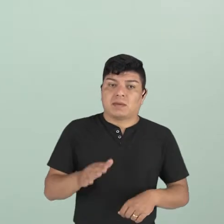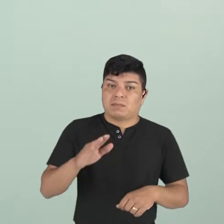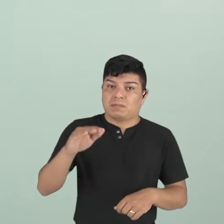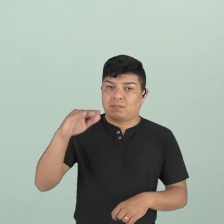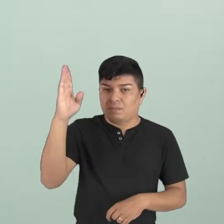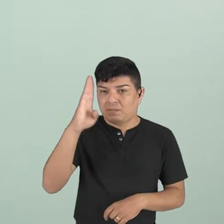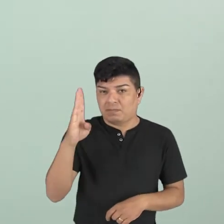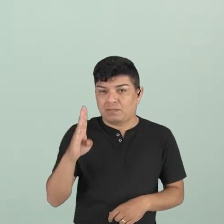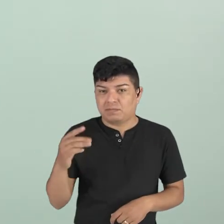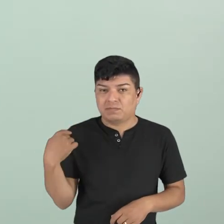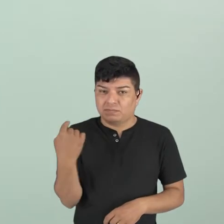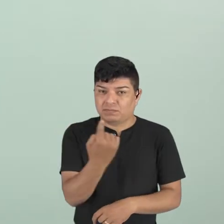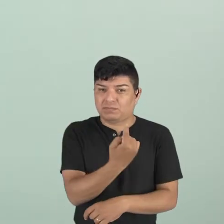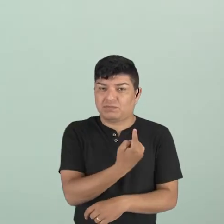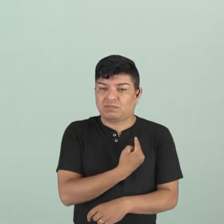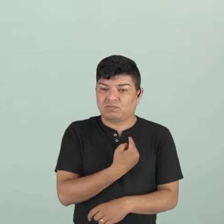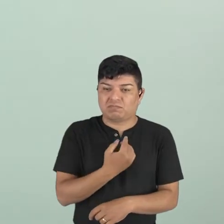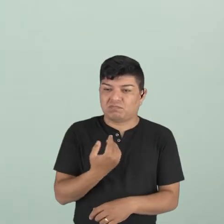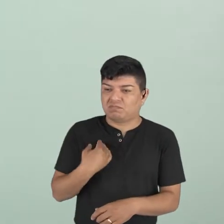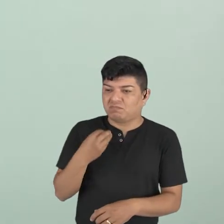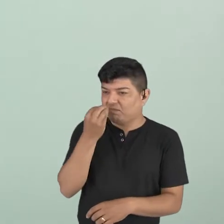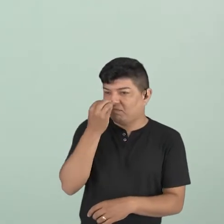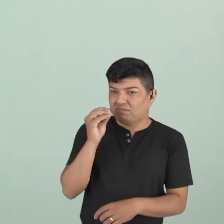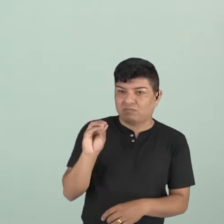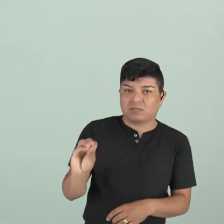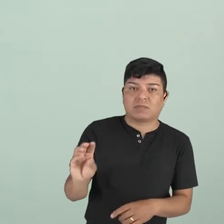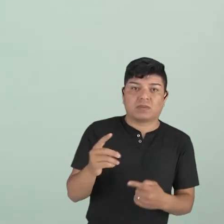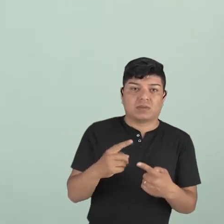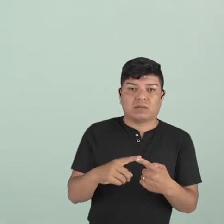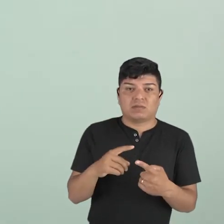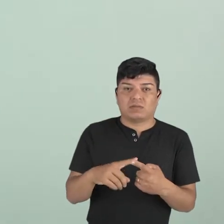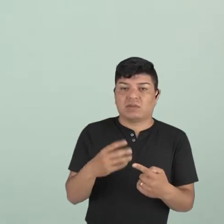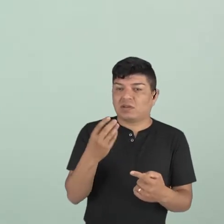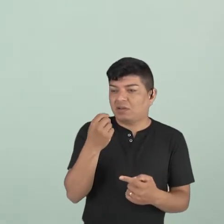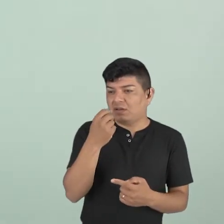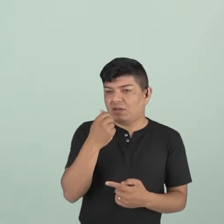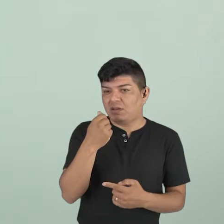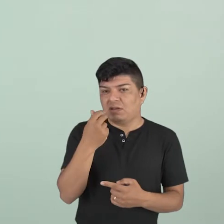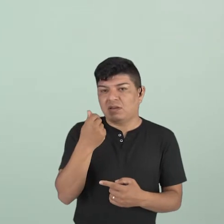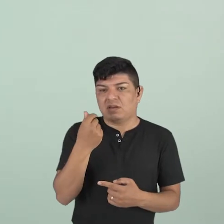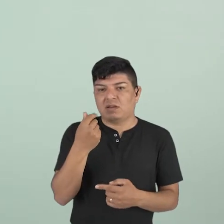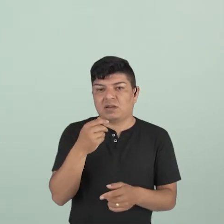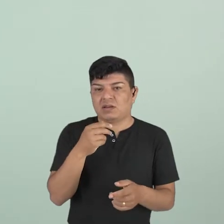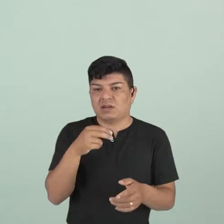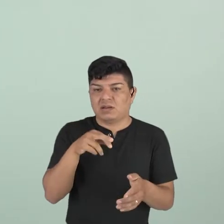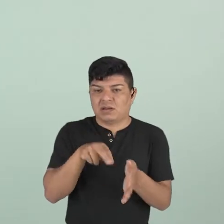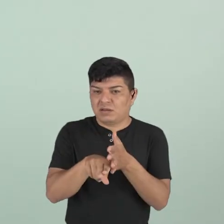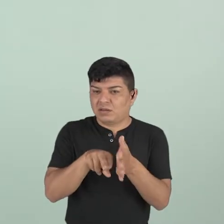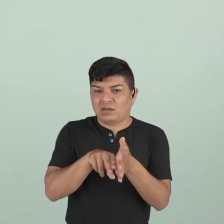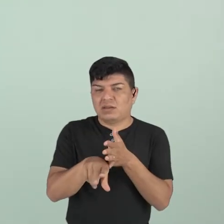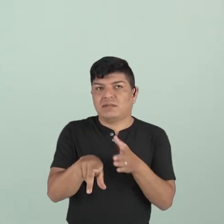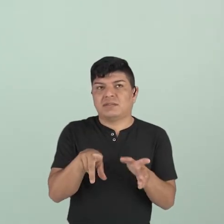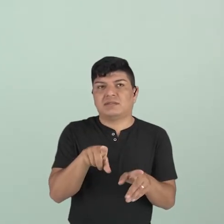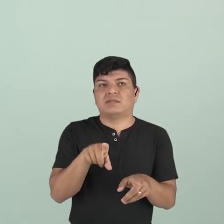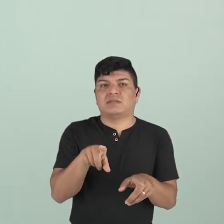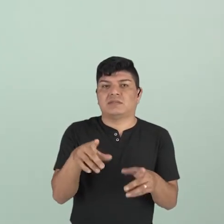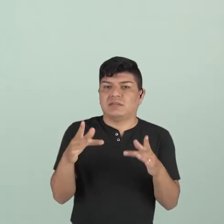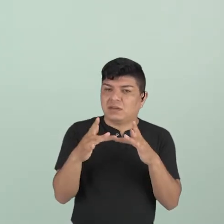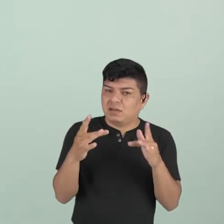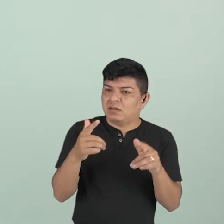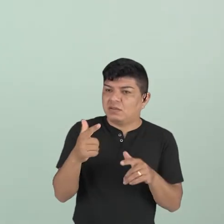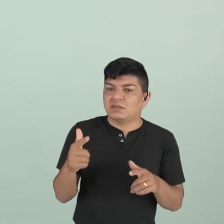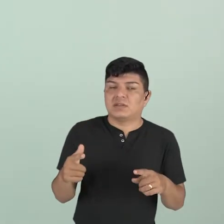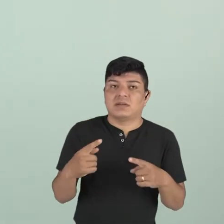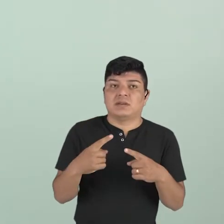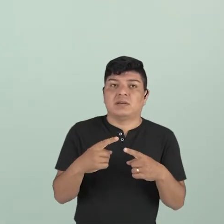brasileiros, a gente às vezes rejeita. Assim, nosso paladar é uma questão mesmo cultural, biológica, né? E tem rejeição a certo tipo de comida.